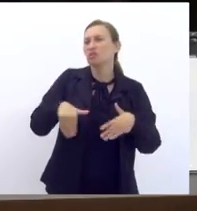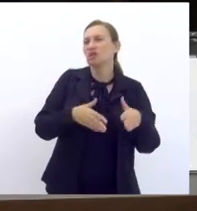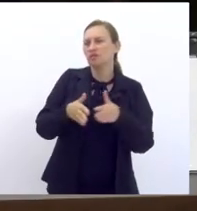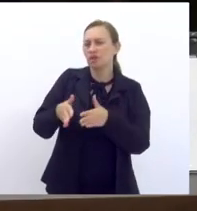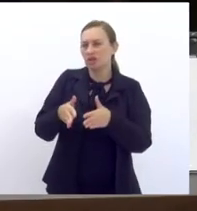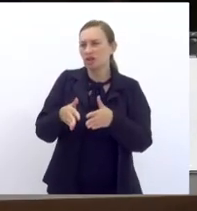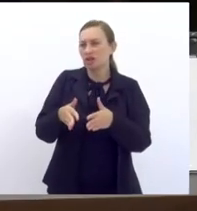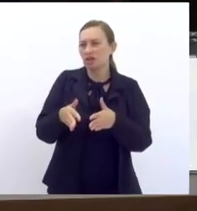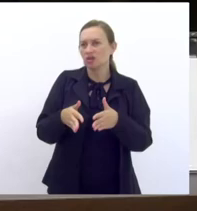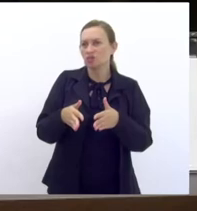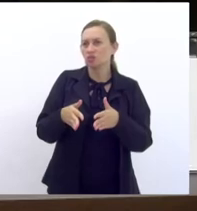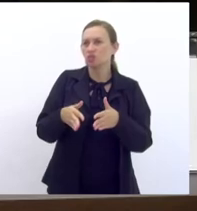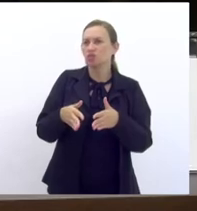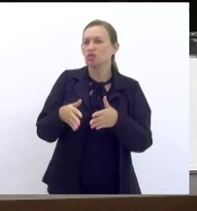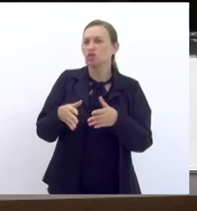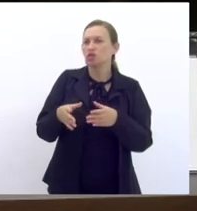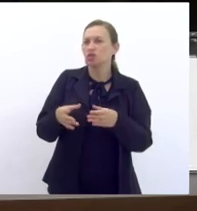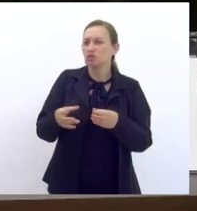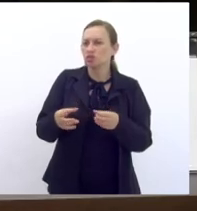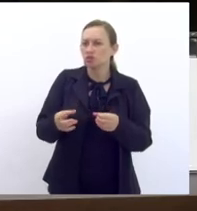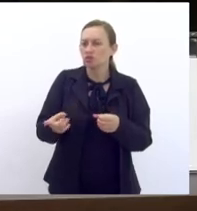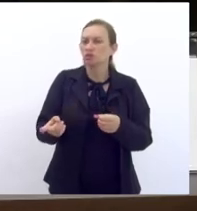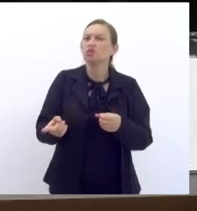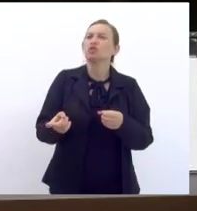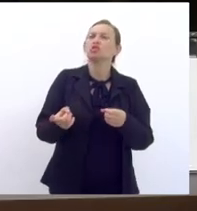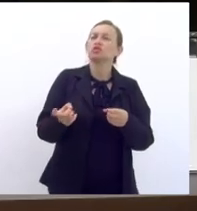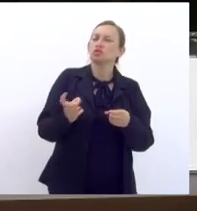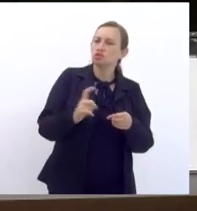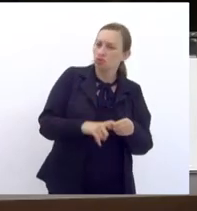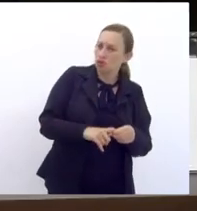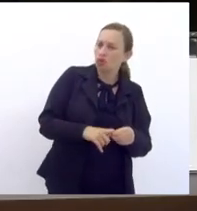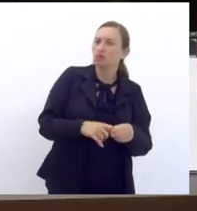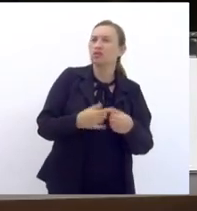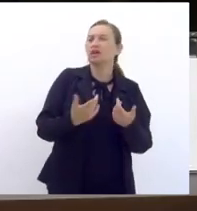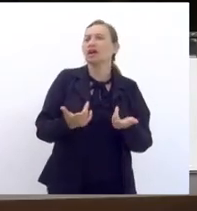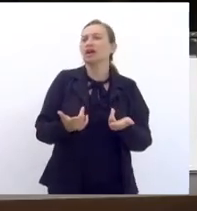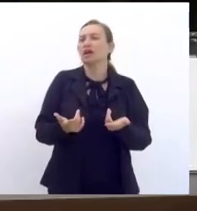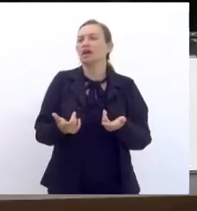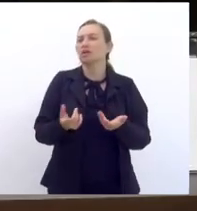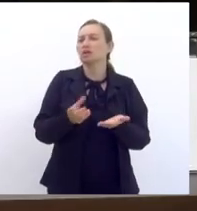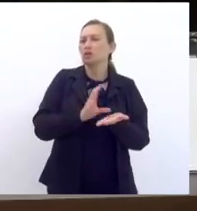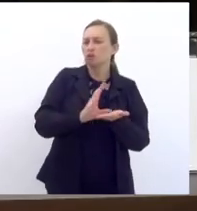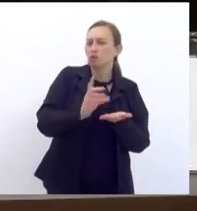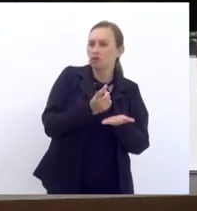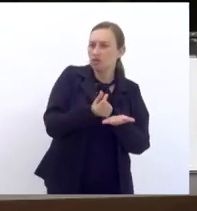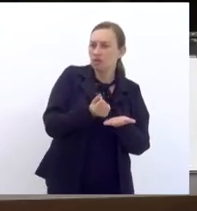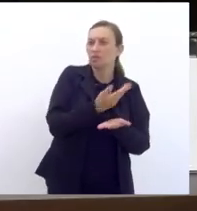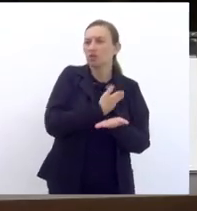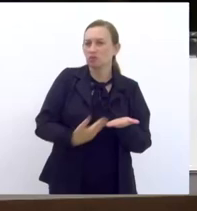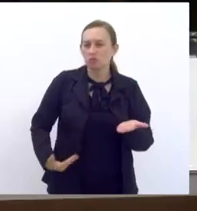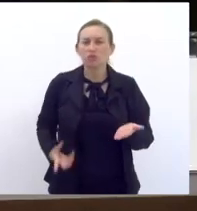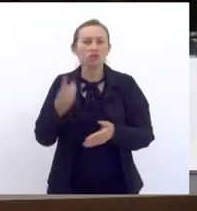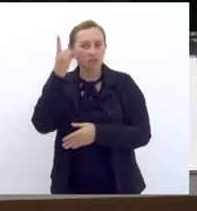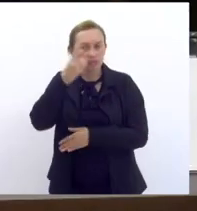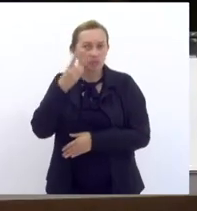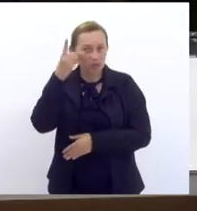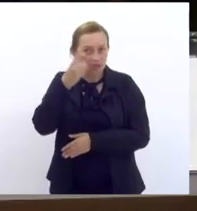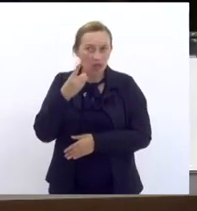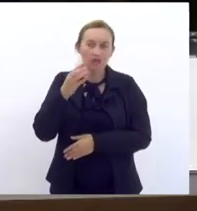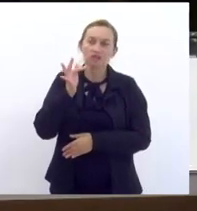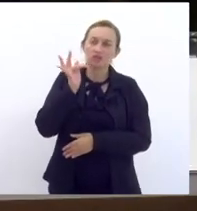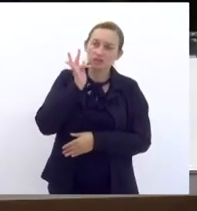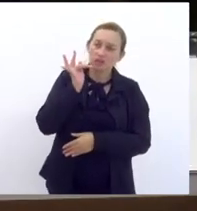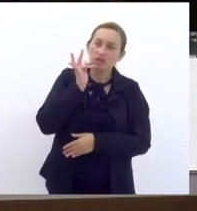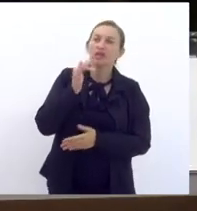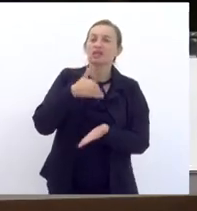e trilhado um caminho de recuperação de reconstrução de reposição do orçamento público deputado Jorge Felipe que foi secretário municipal